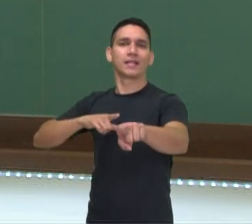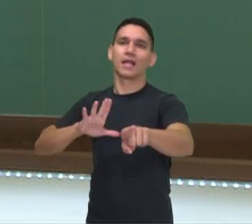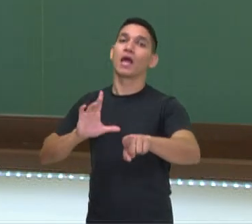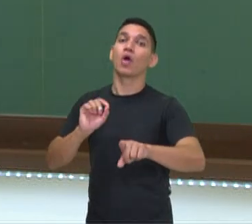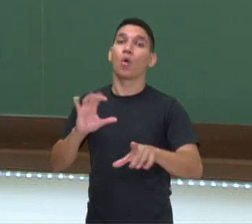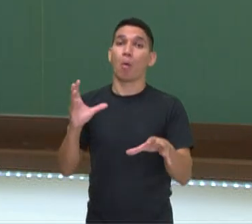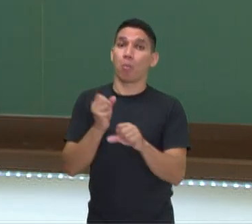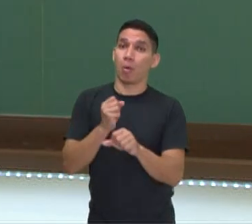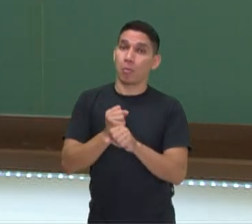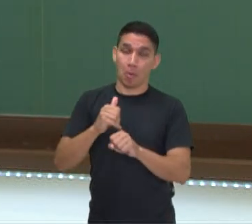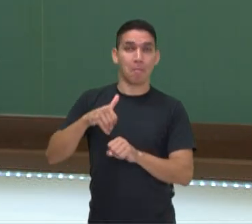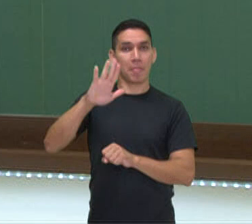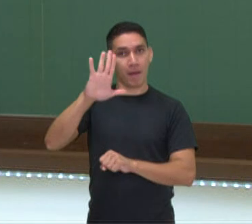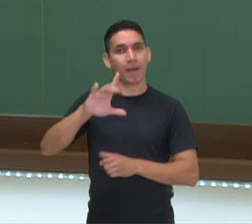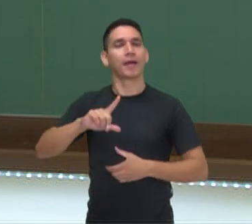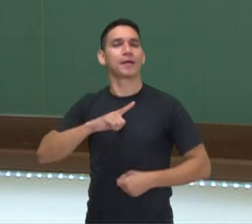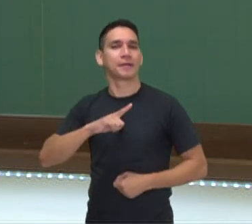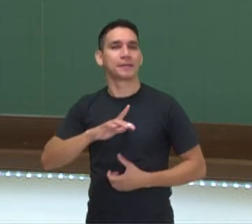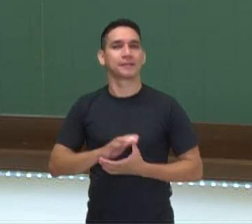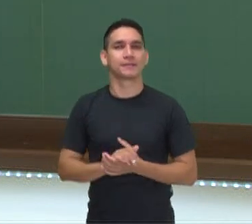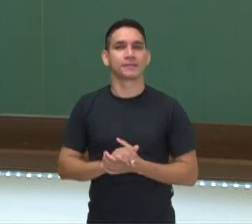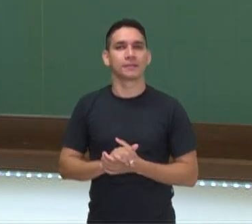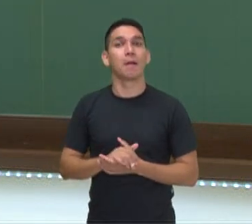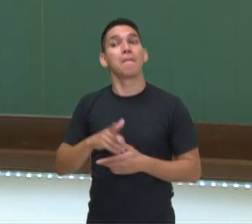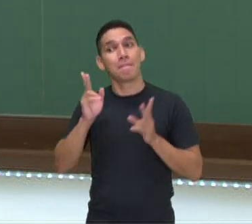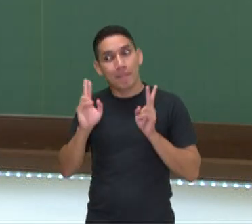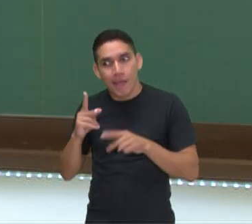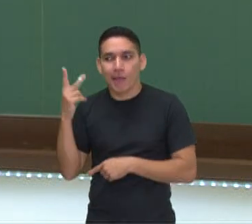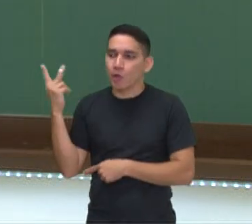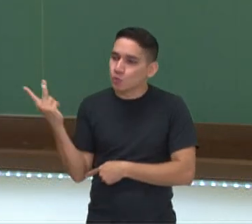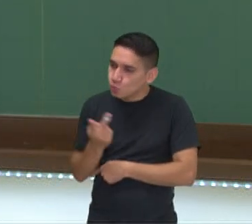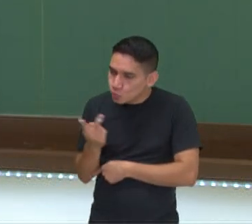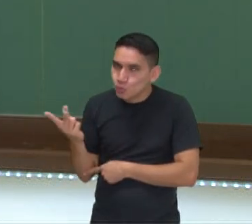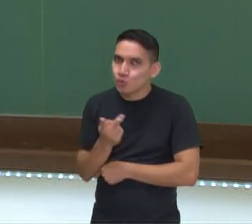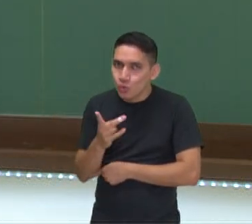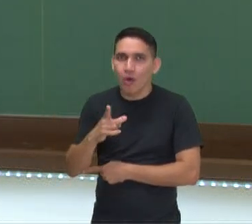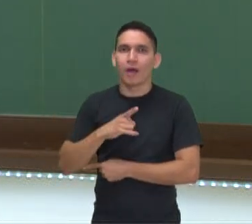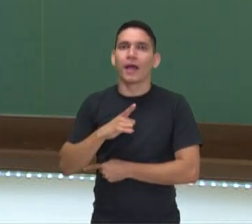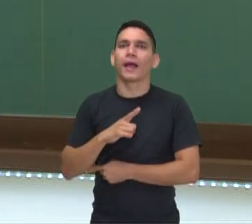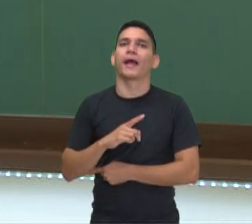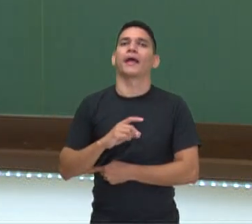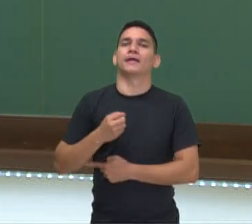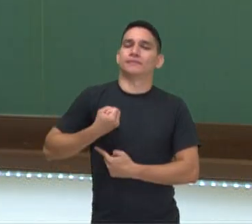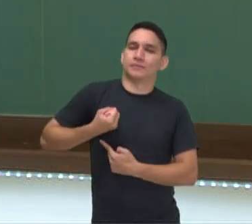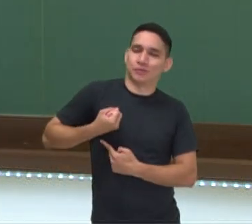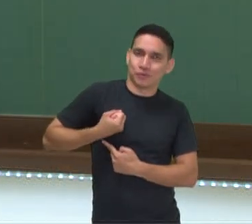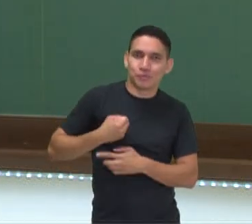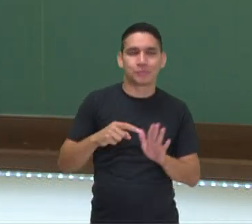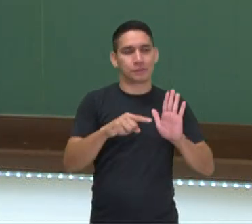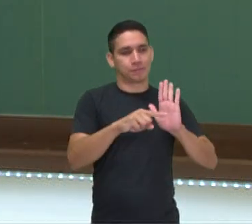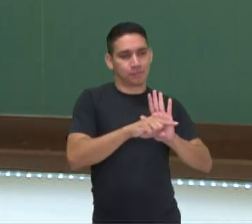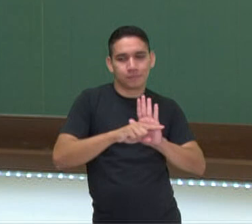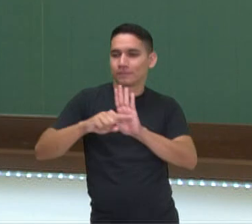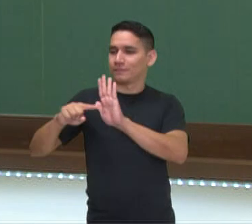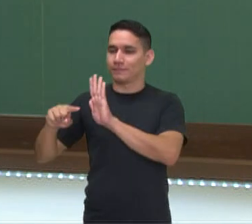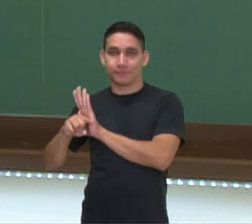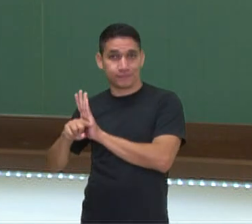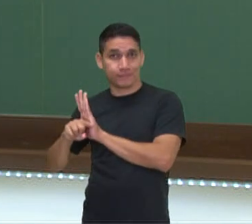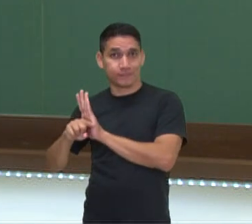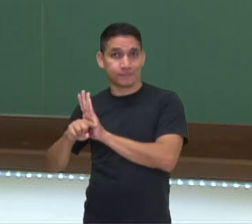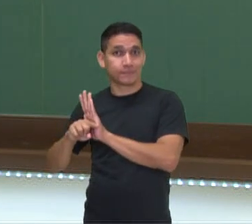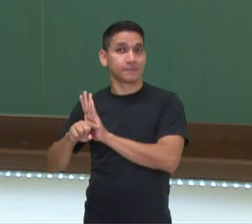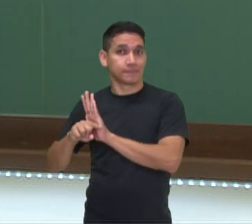uma maior pontuação, mesmo os dois tendo, né, mesmo os dois jogadores